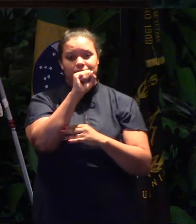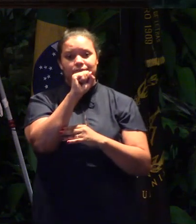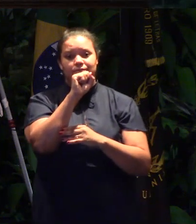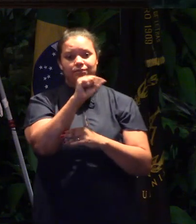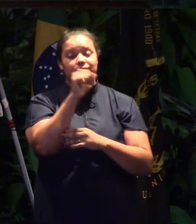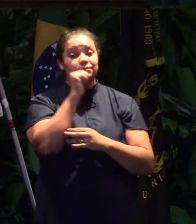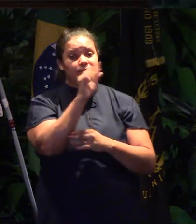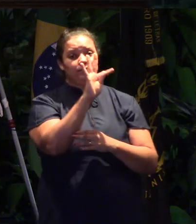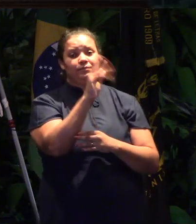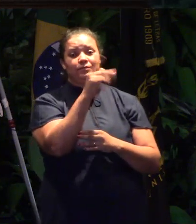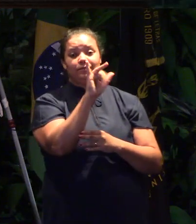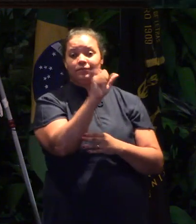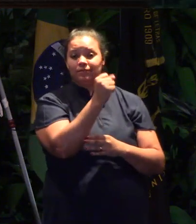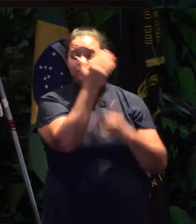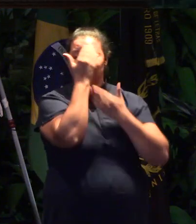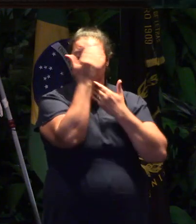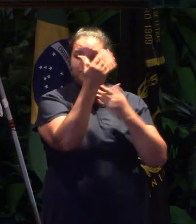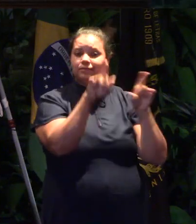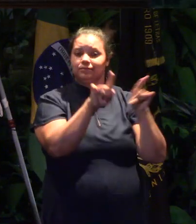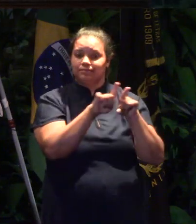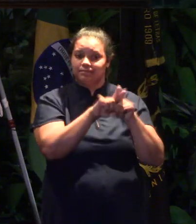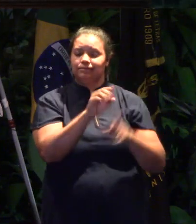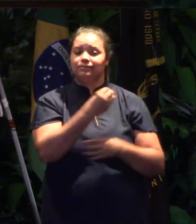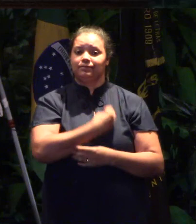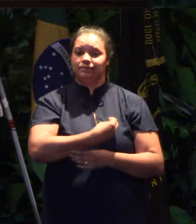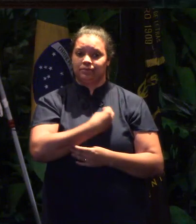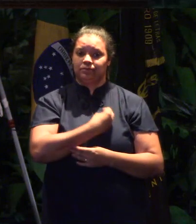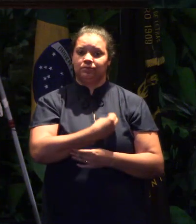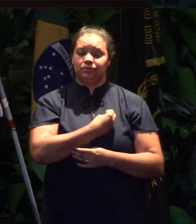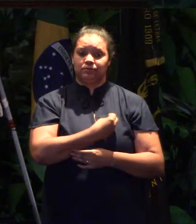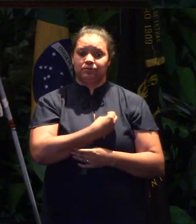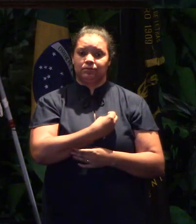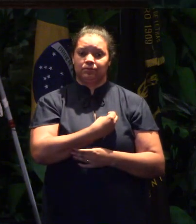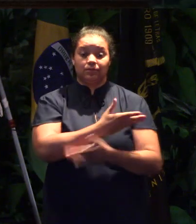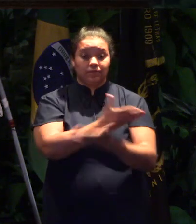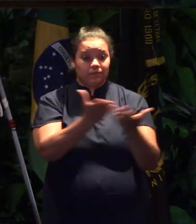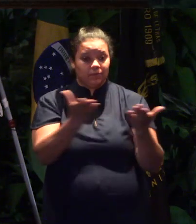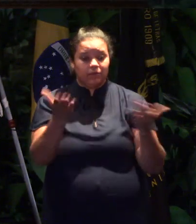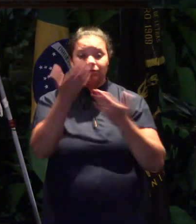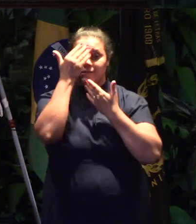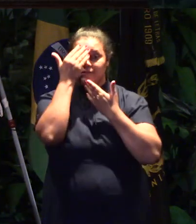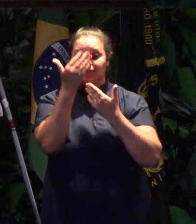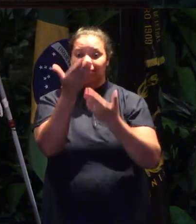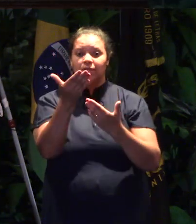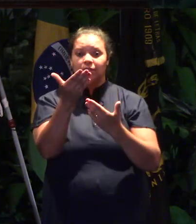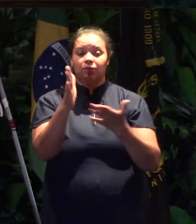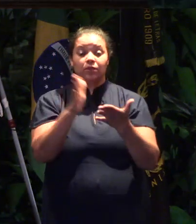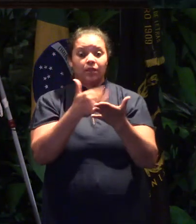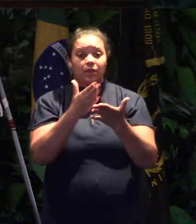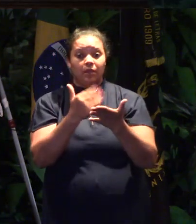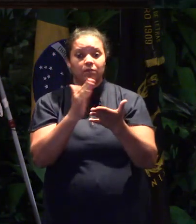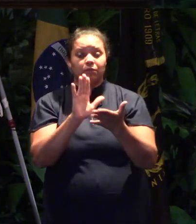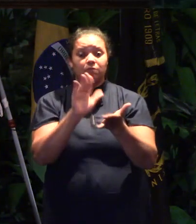Thaís, muito agradecida pela sua linda participação. E a todos vocês, obrigada. O livro do